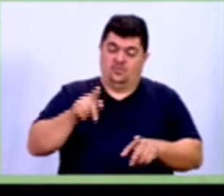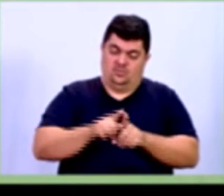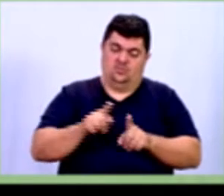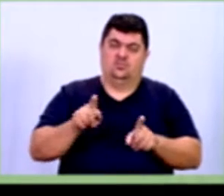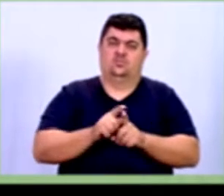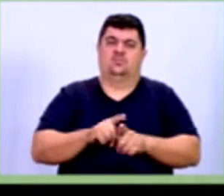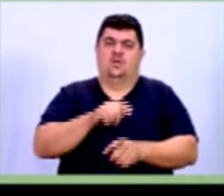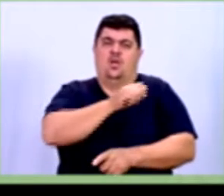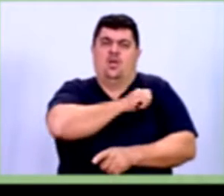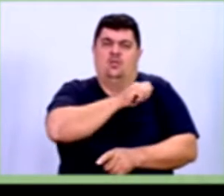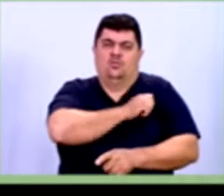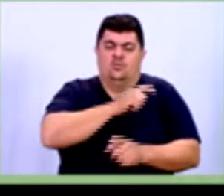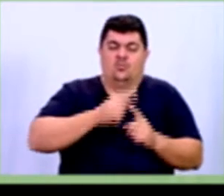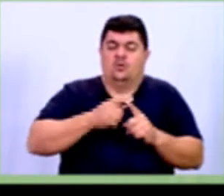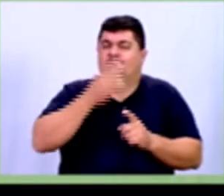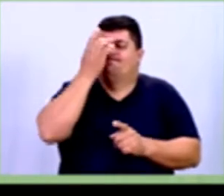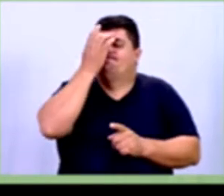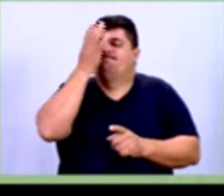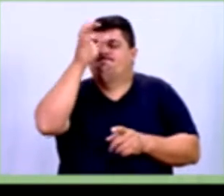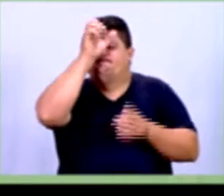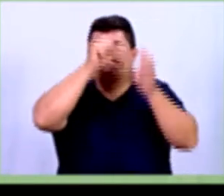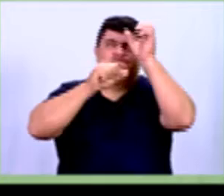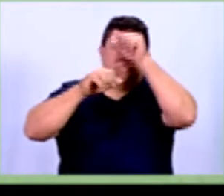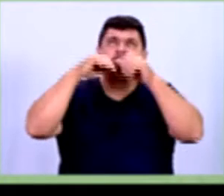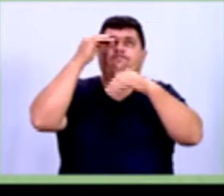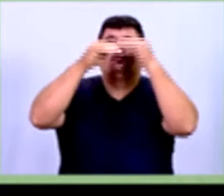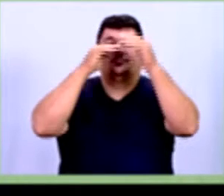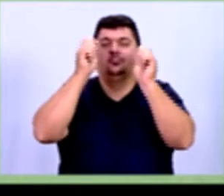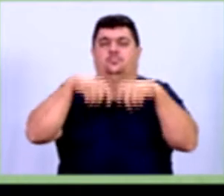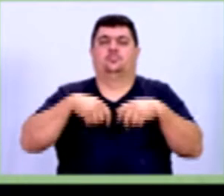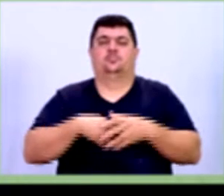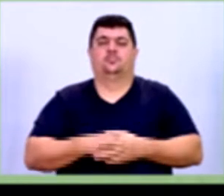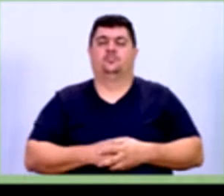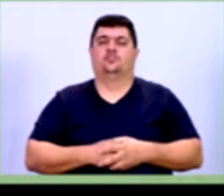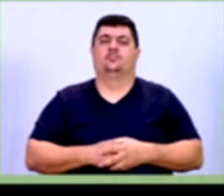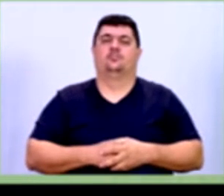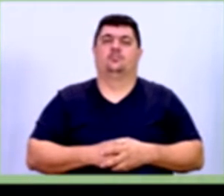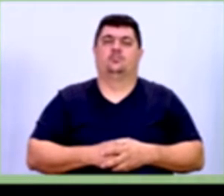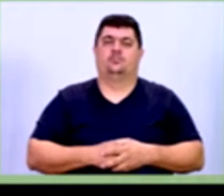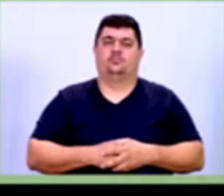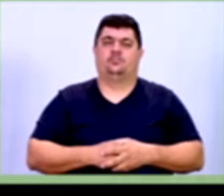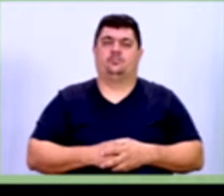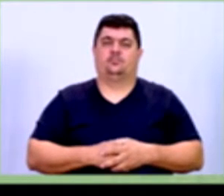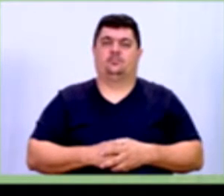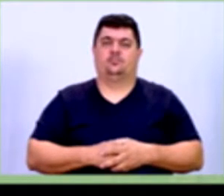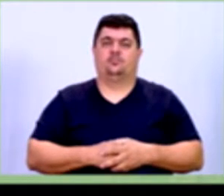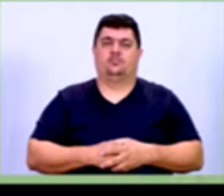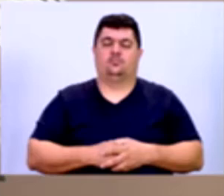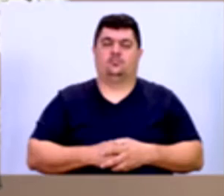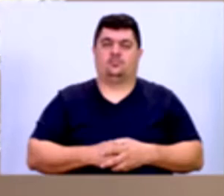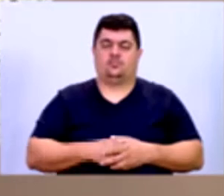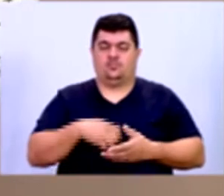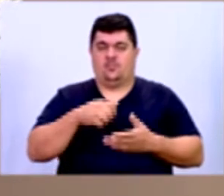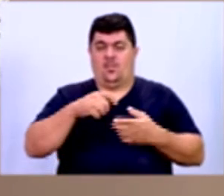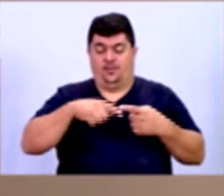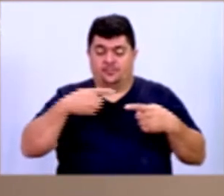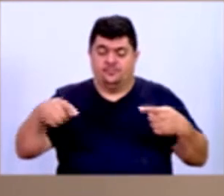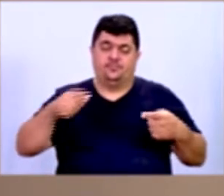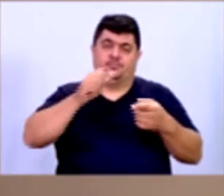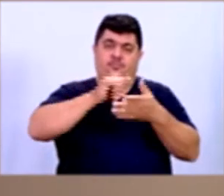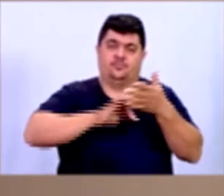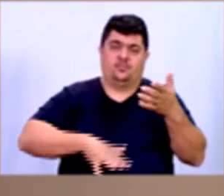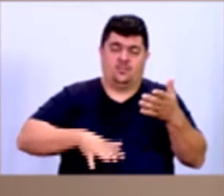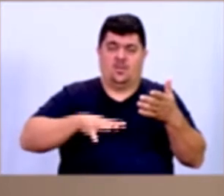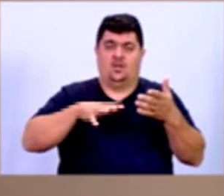e alunos para facilitar a aprendizagem. Esses materiais escritos, eles favorecem